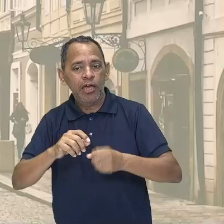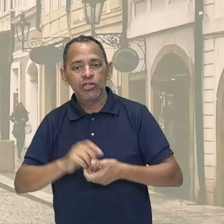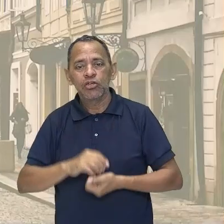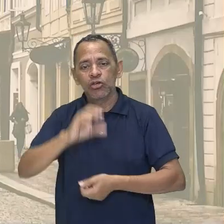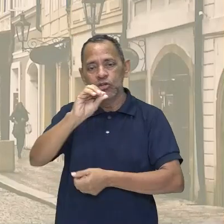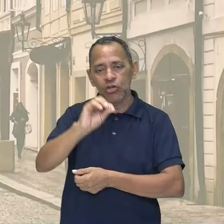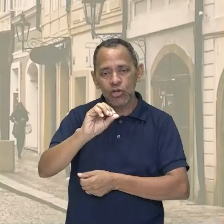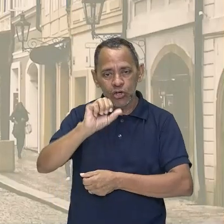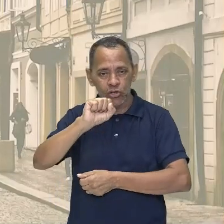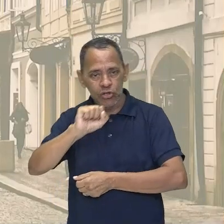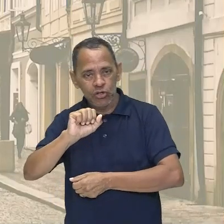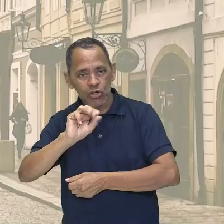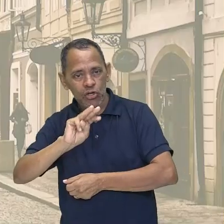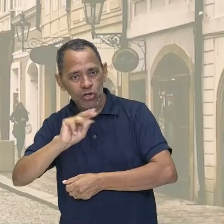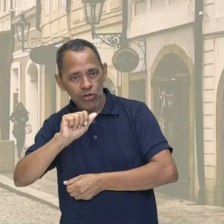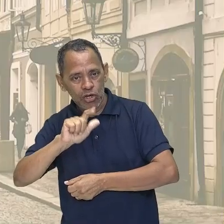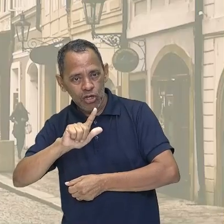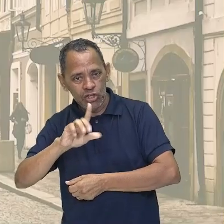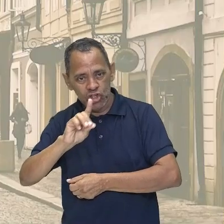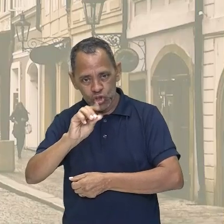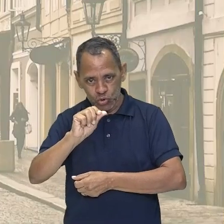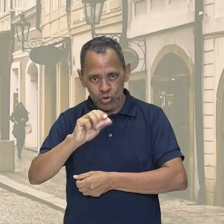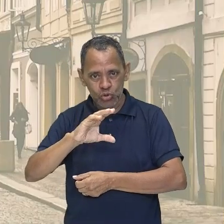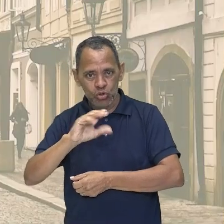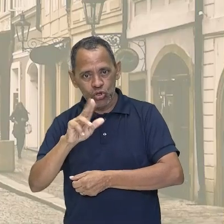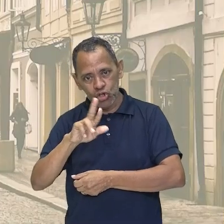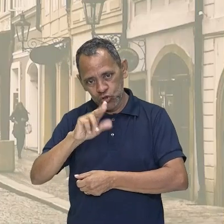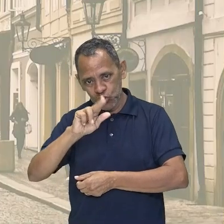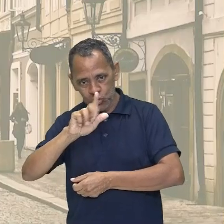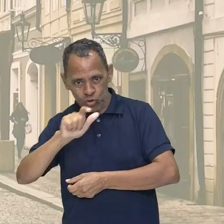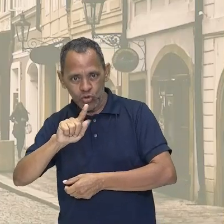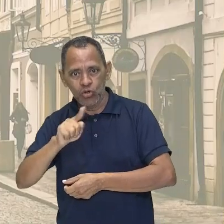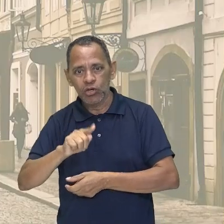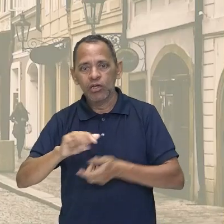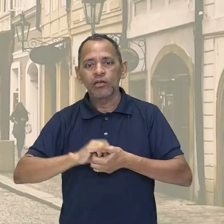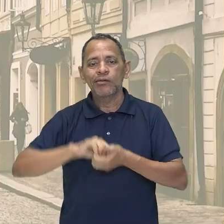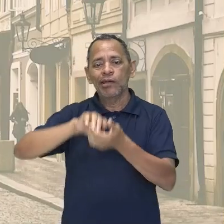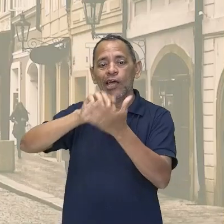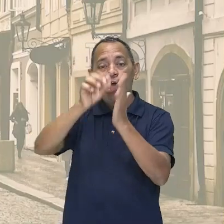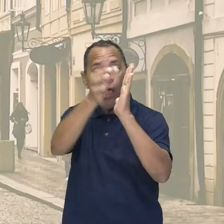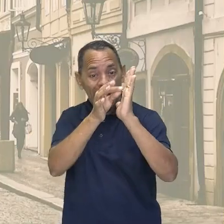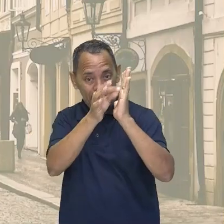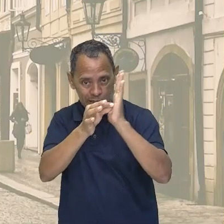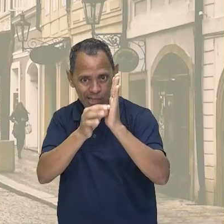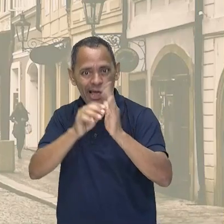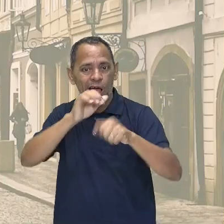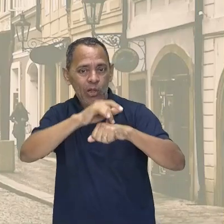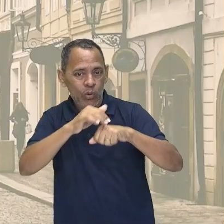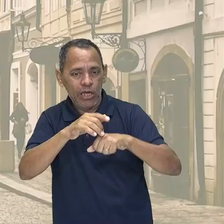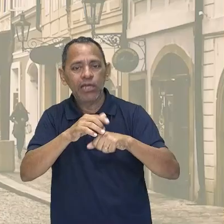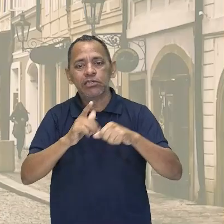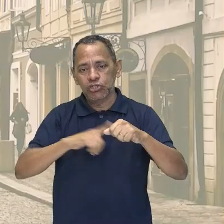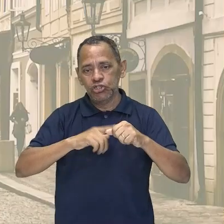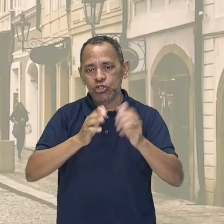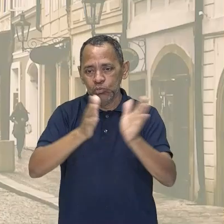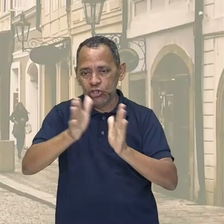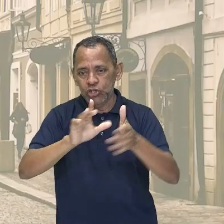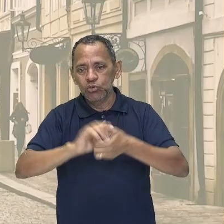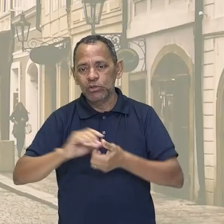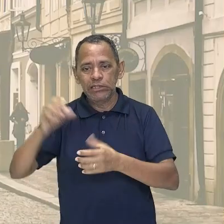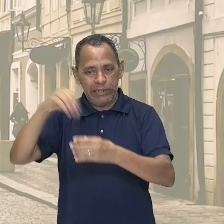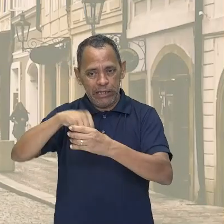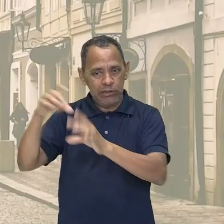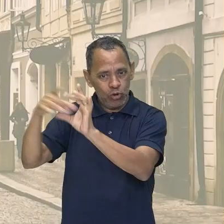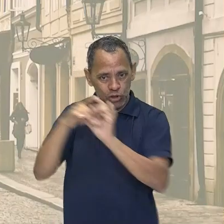era a ideia? Erradicar as epidemias que existiam na época. Então, no contexto da demolição dos casebres,